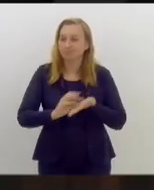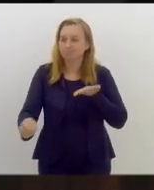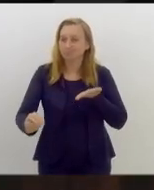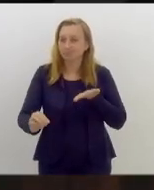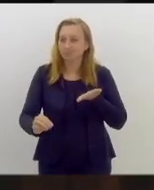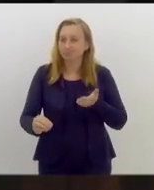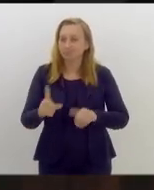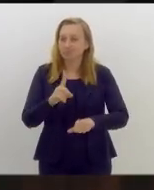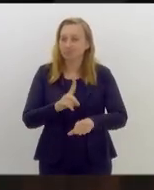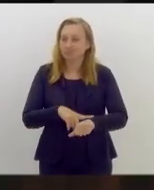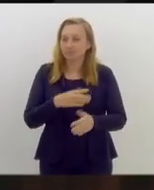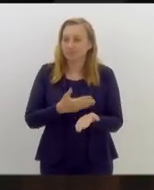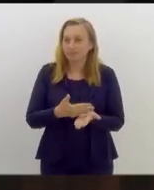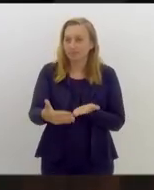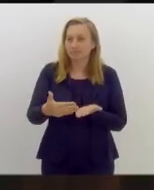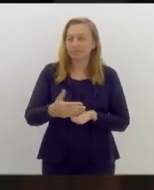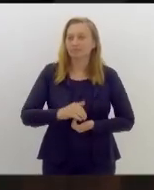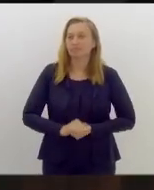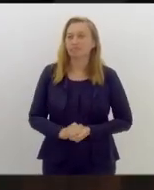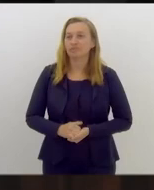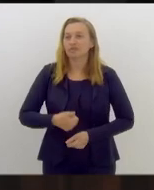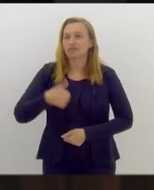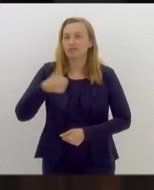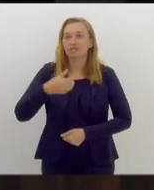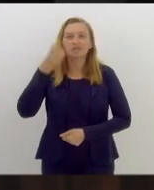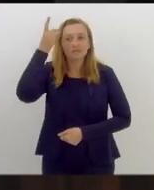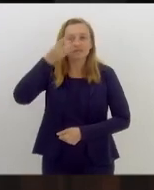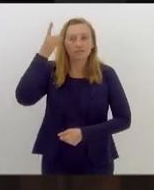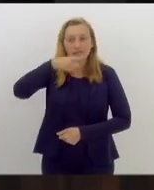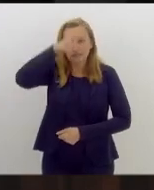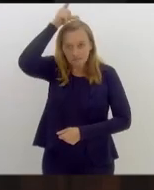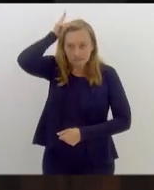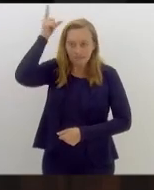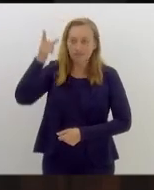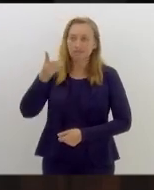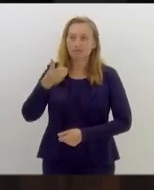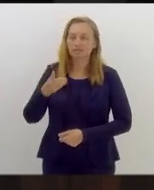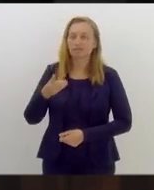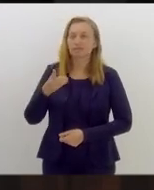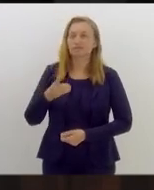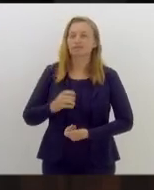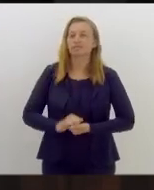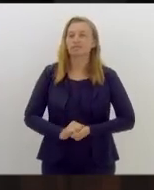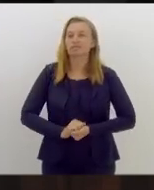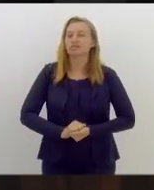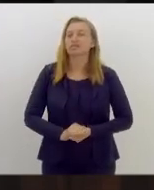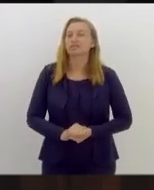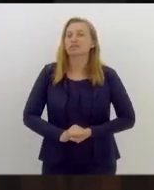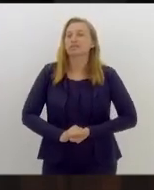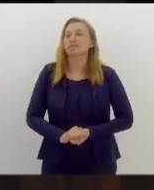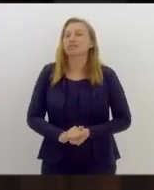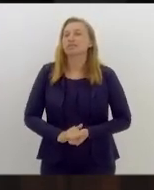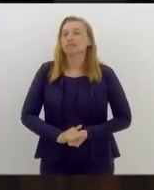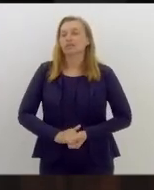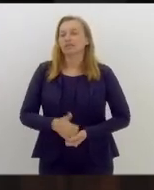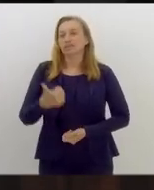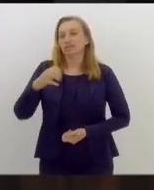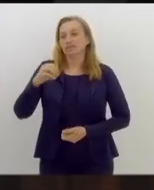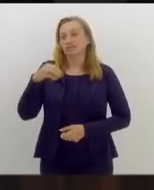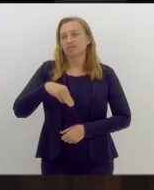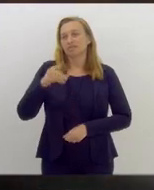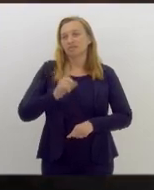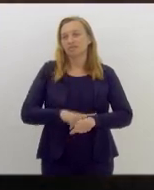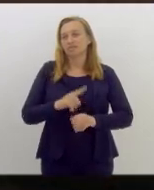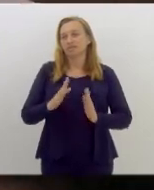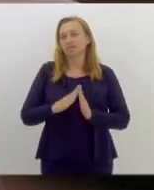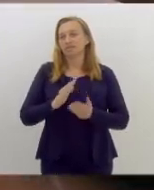passa-se ao expediente inicial. O primeiro orador inscrito é o mesmo deputado Luiz Paulo Correa da Rocha. Vossa Excelência dispõe de 10 minutos,